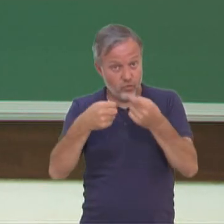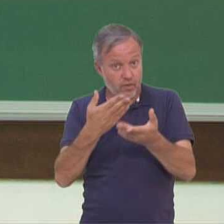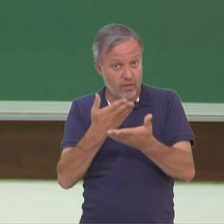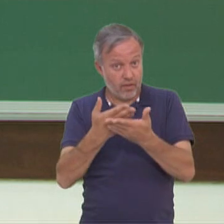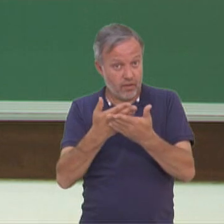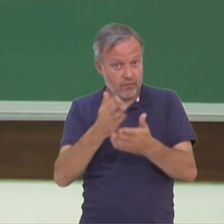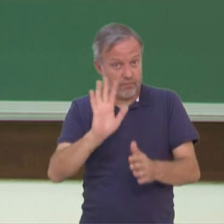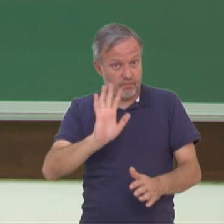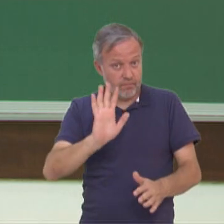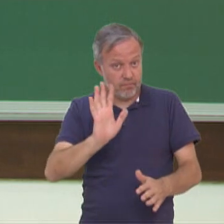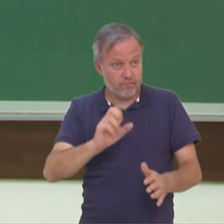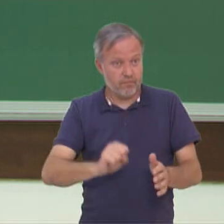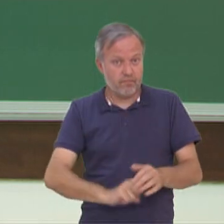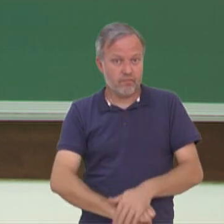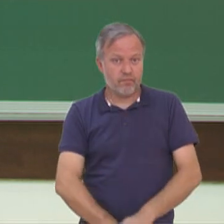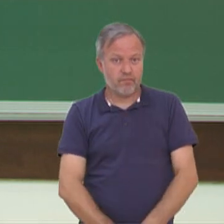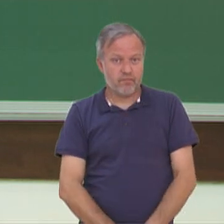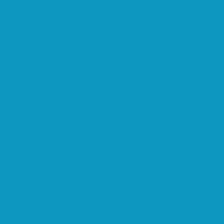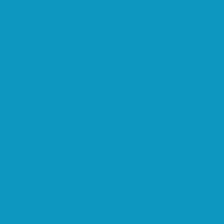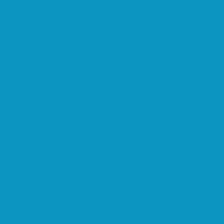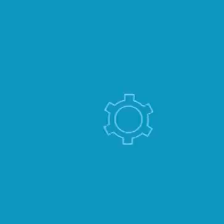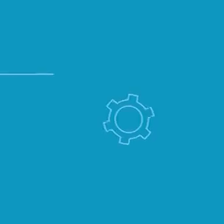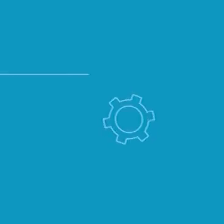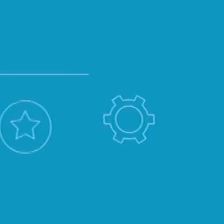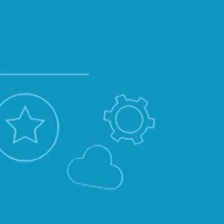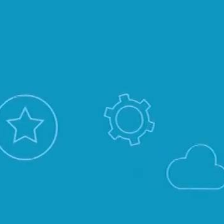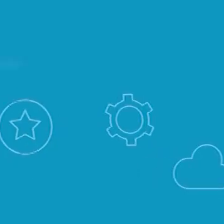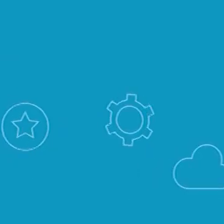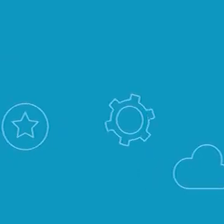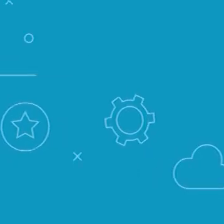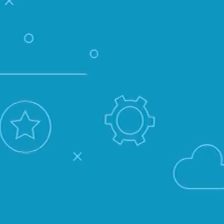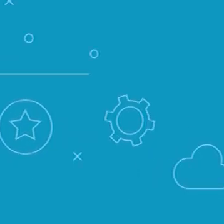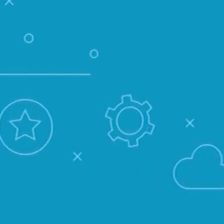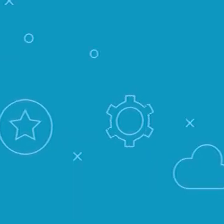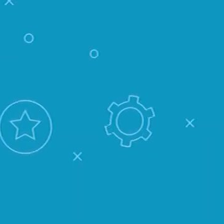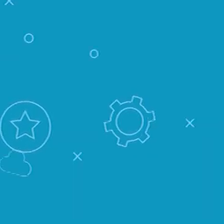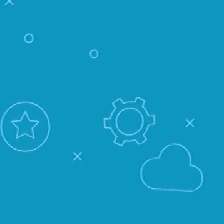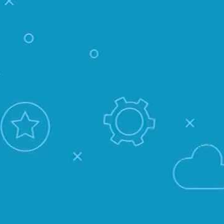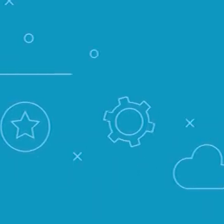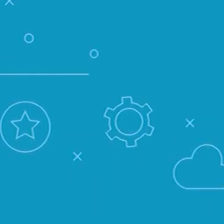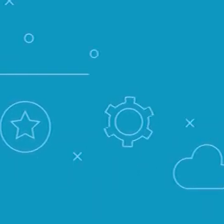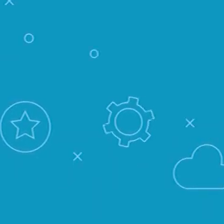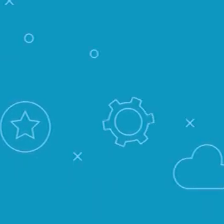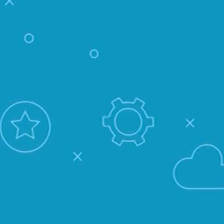nos vemos na próxima aula.